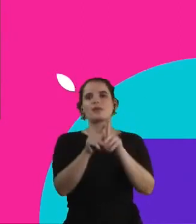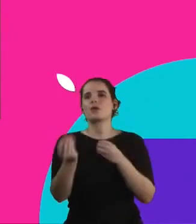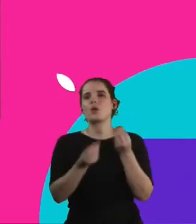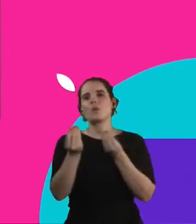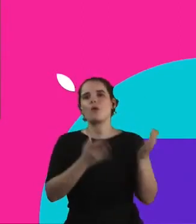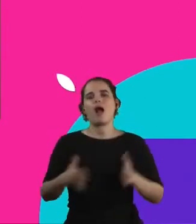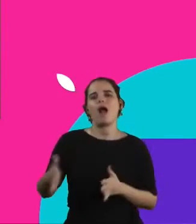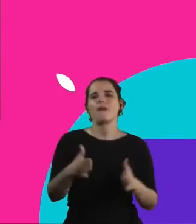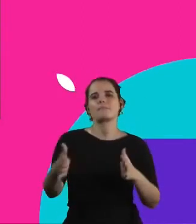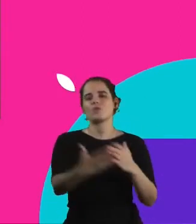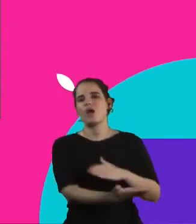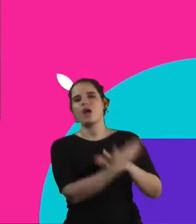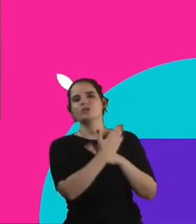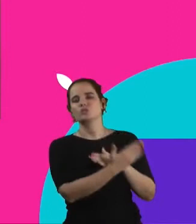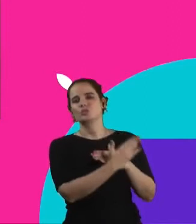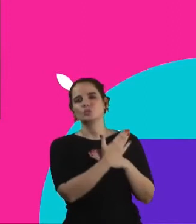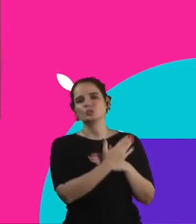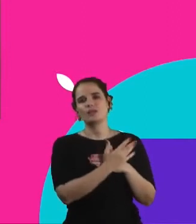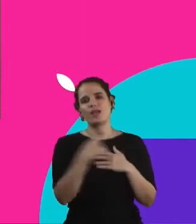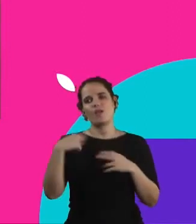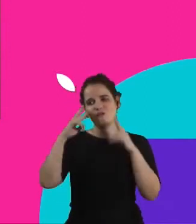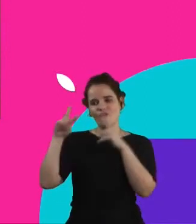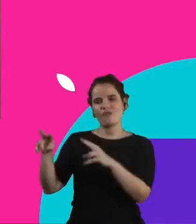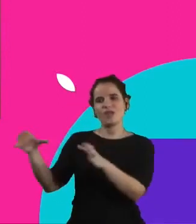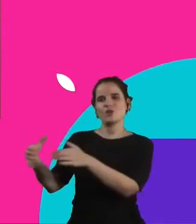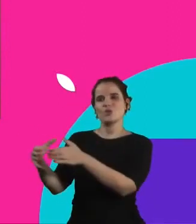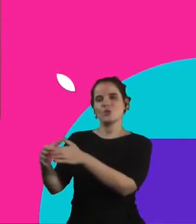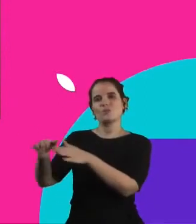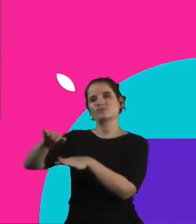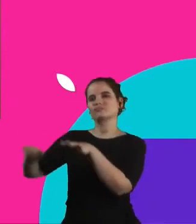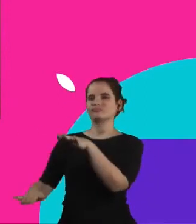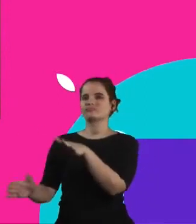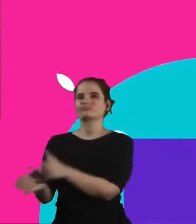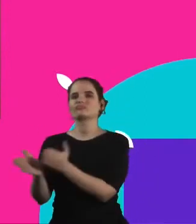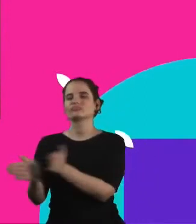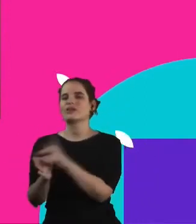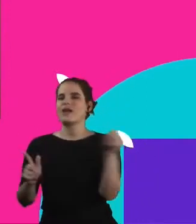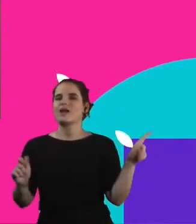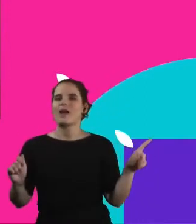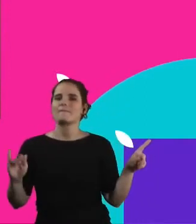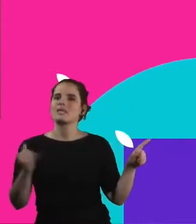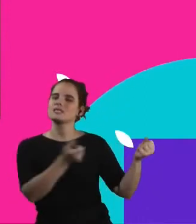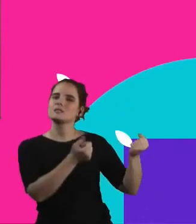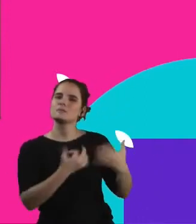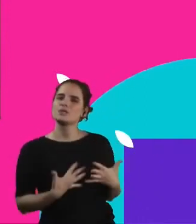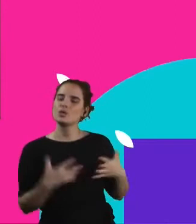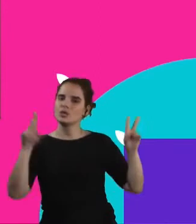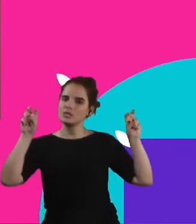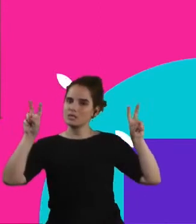a esse objetivo quando olhamos para as pessoas de baixa renda? Isso que a Gabi acabou de trazer aqui para nós, né? O tema